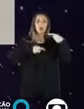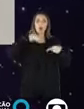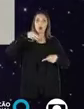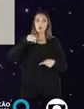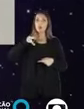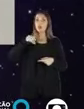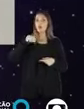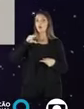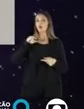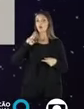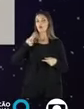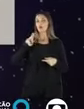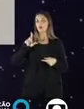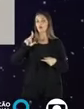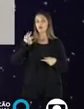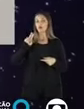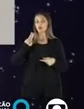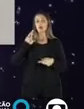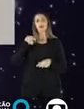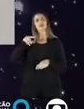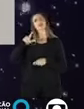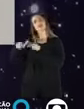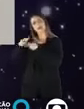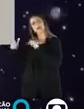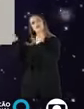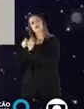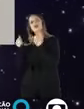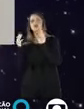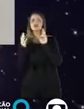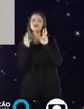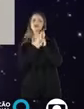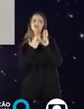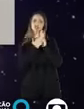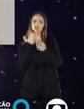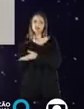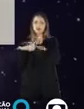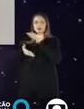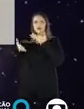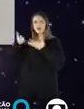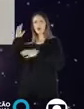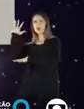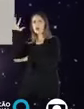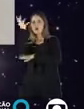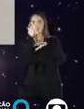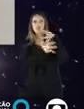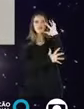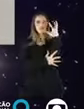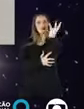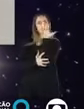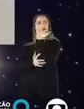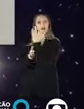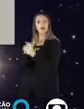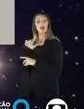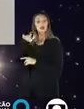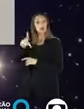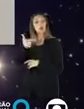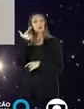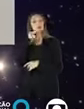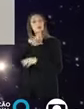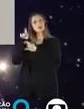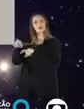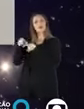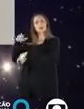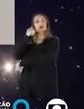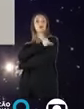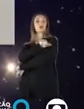monocultura. Depois fui trabalhar com índio, trabalhei no Museu do Índio, tive uma relação com a floresta. Depois consegui um sítio no